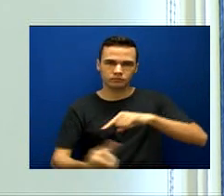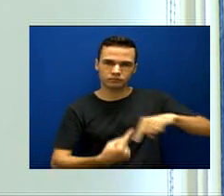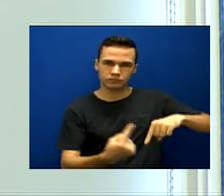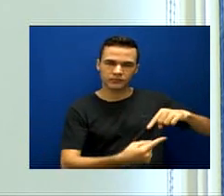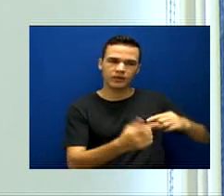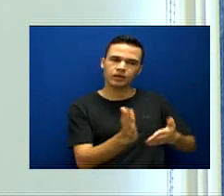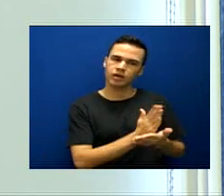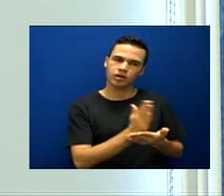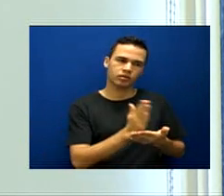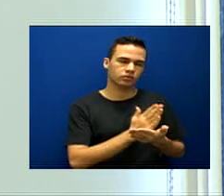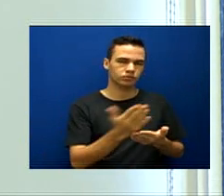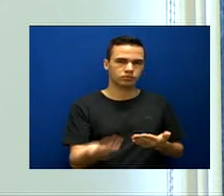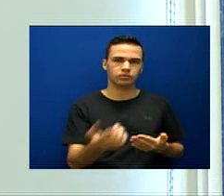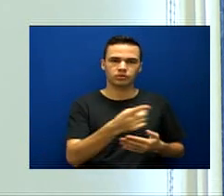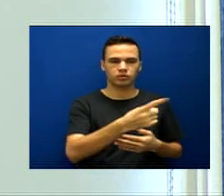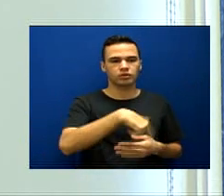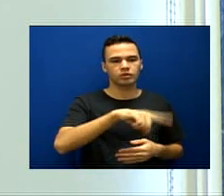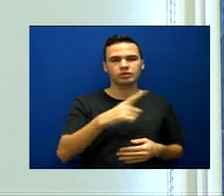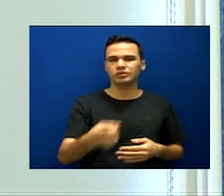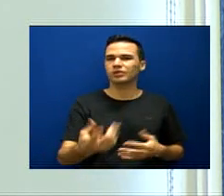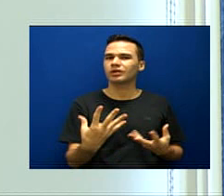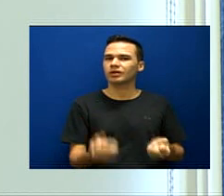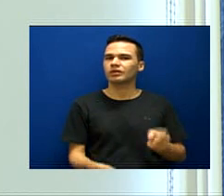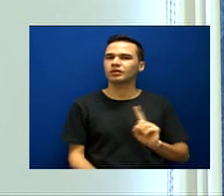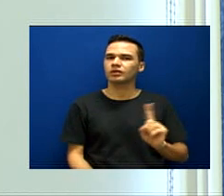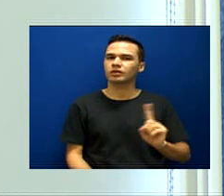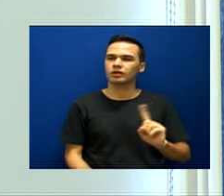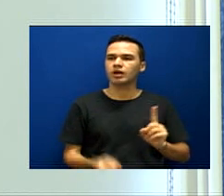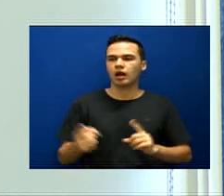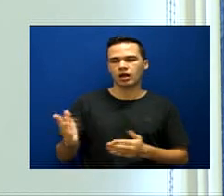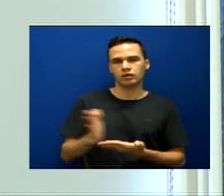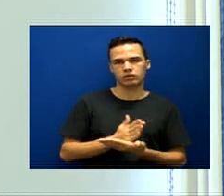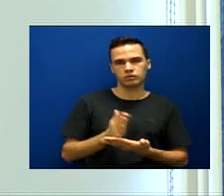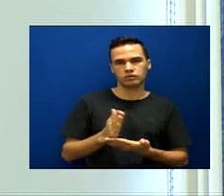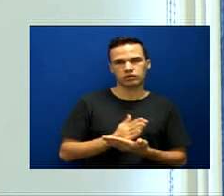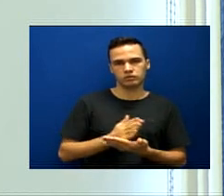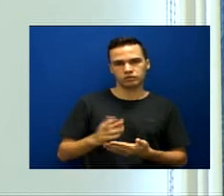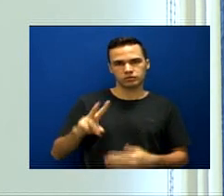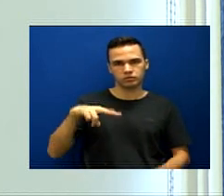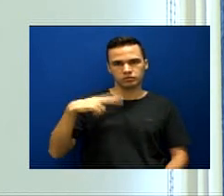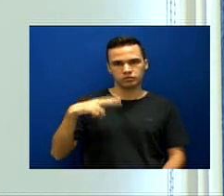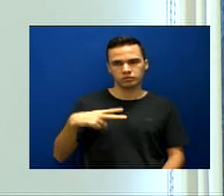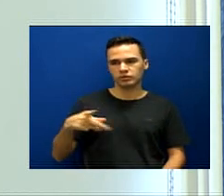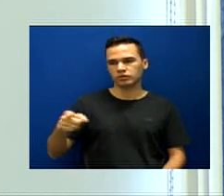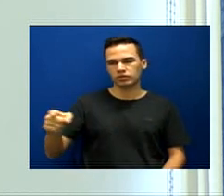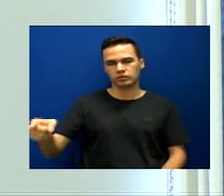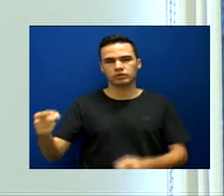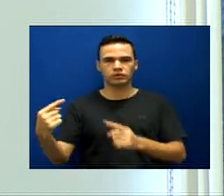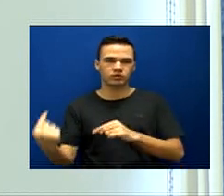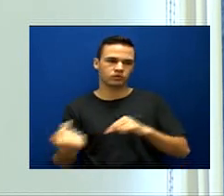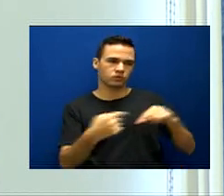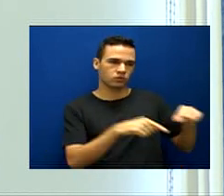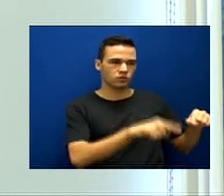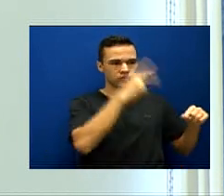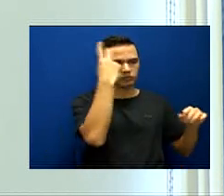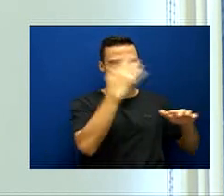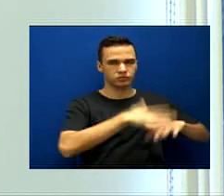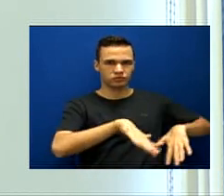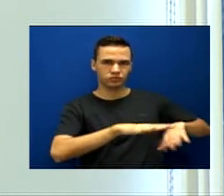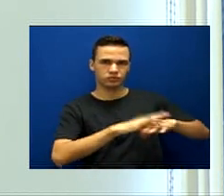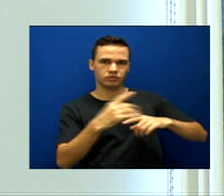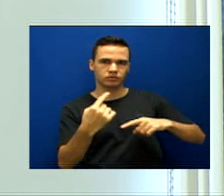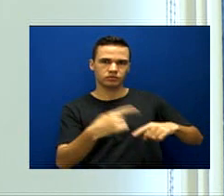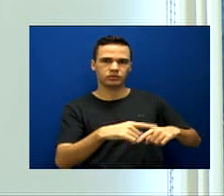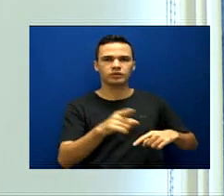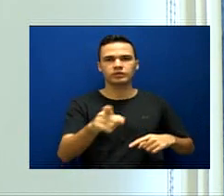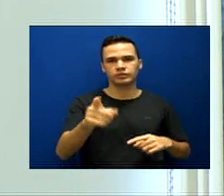situações concretas. O que nós não podemos aceitar são colegas colocando colegas contra a população. Então, senhor